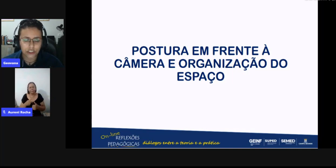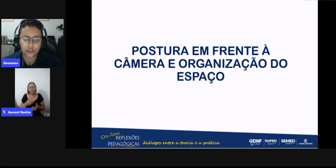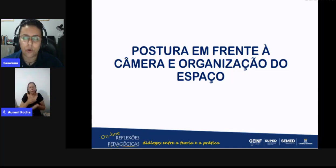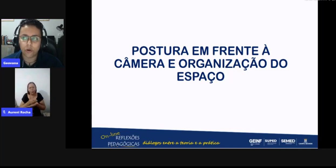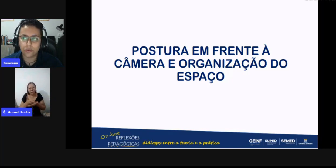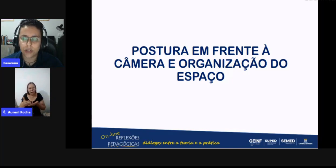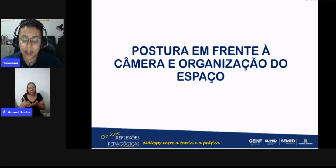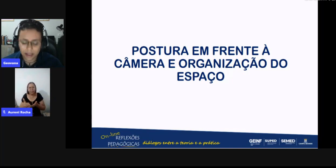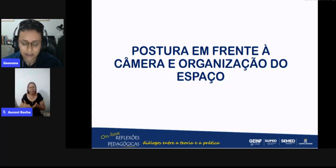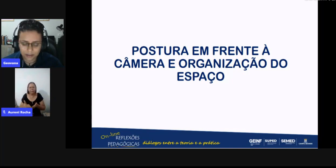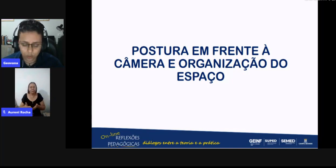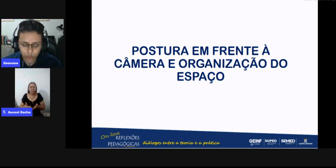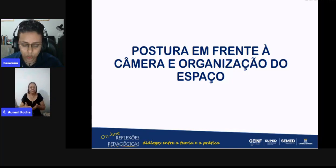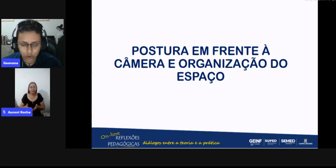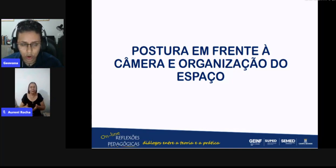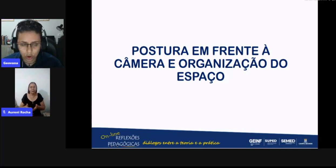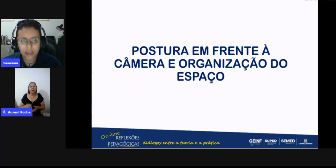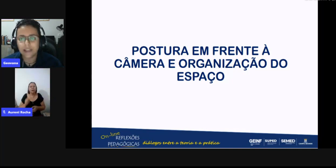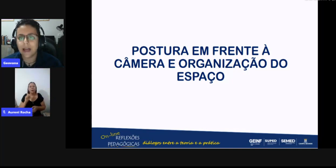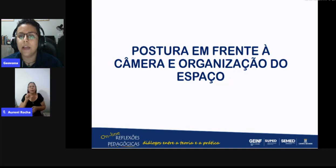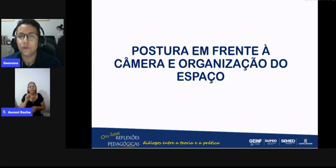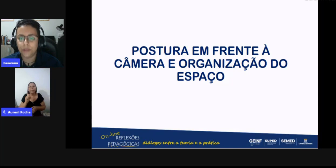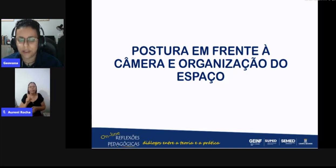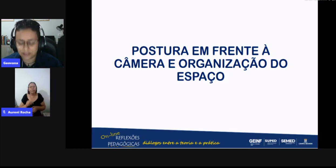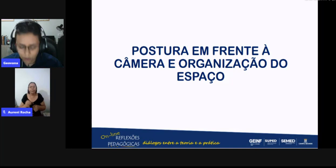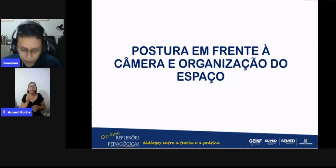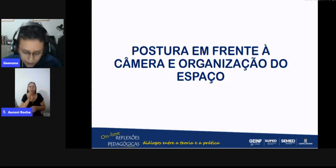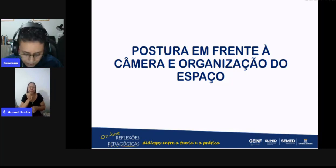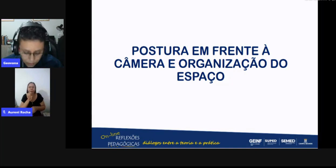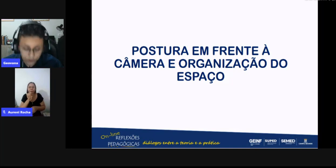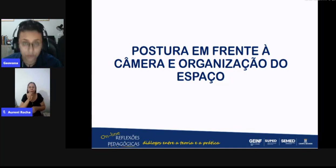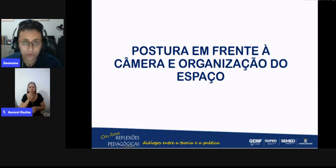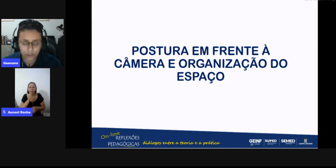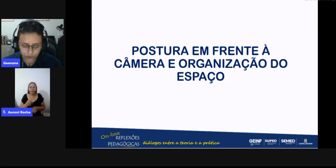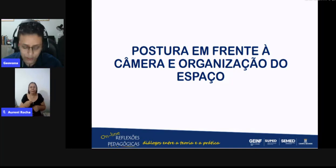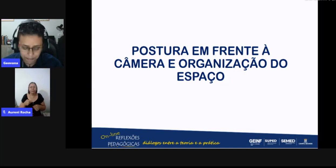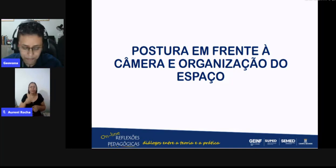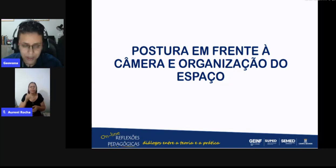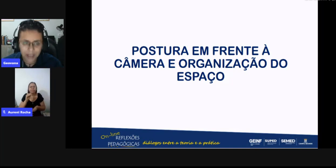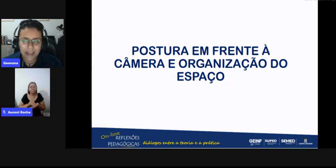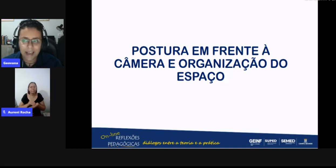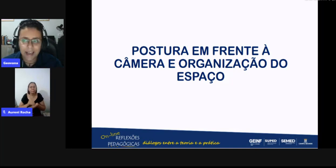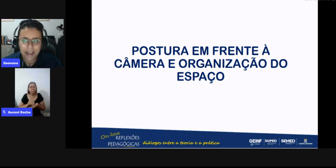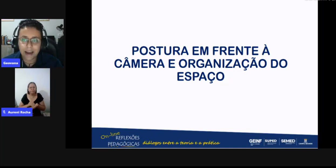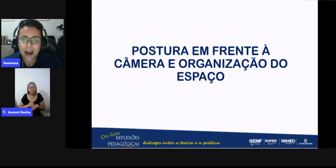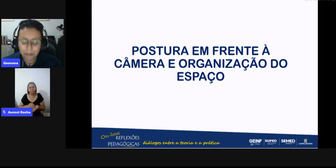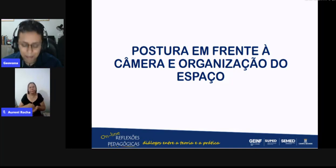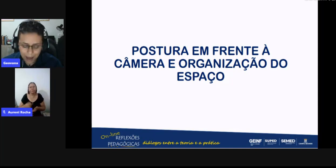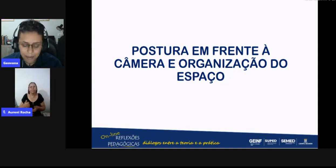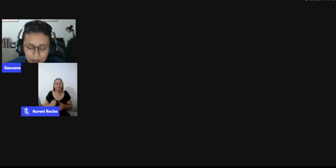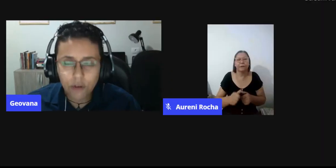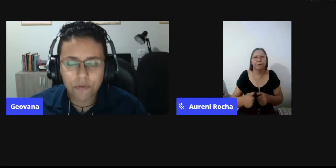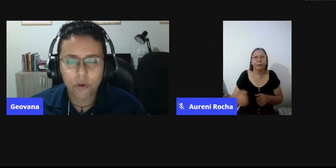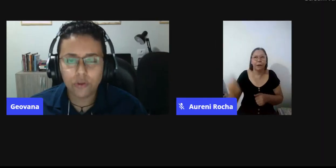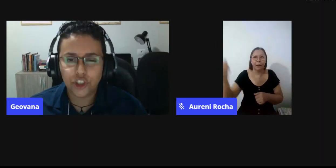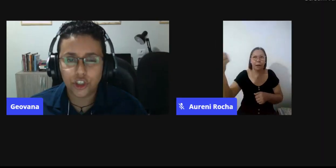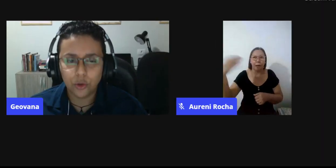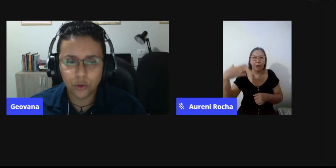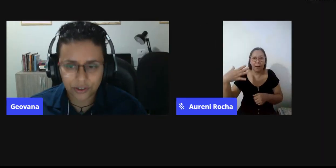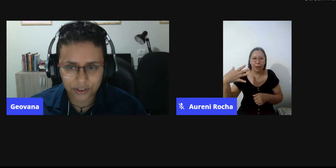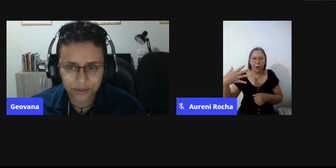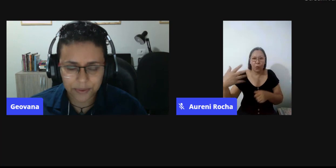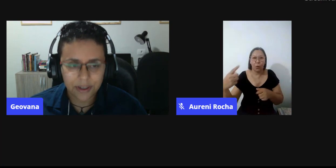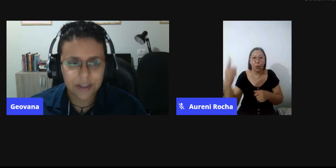que a gente encontra é a questão do som e da iluminação para gravar o seu vídeo, né? A melhor fonte